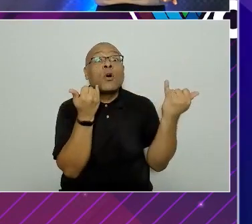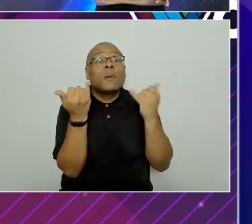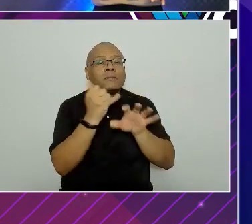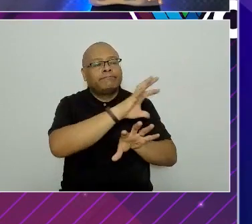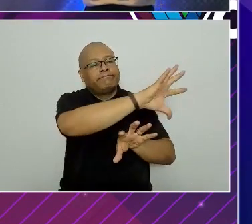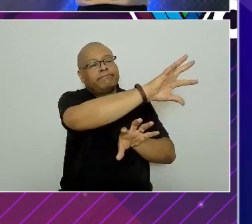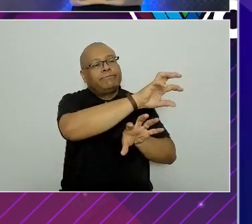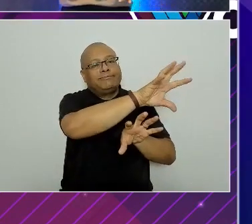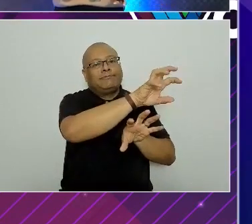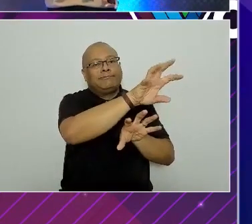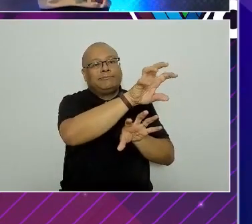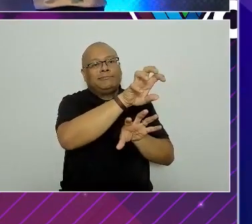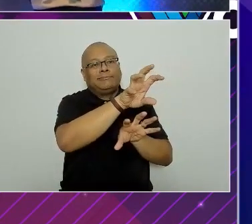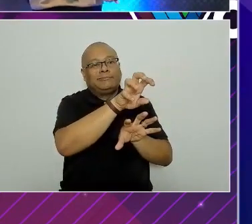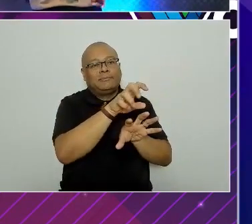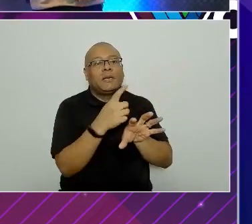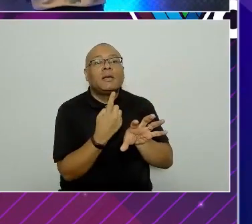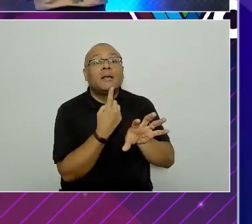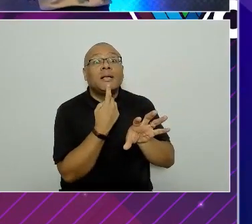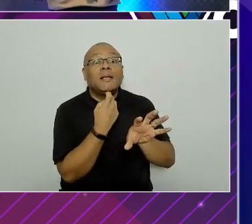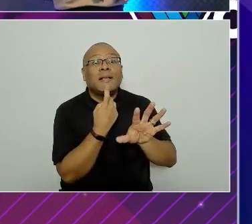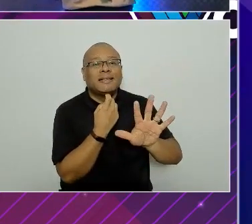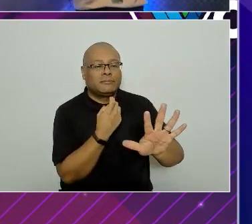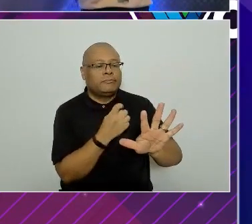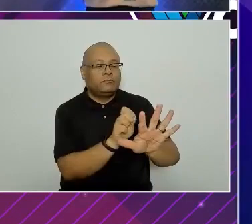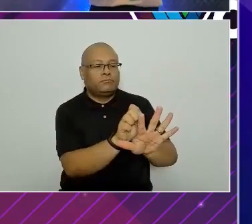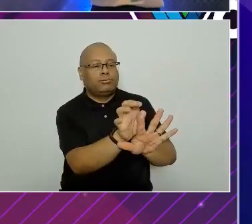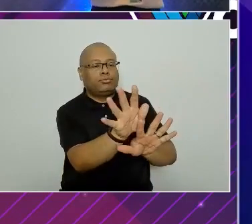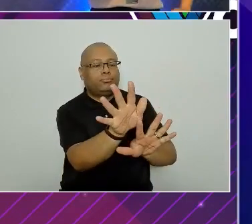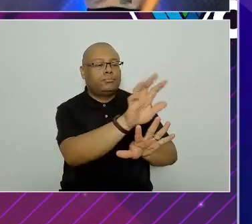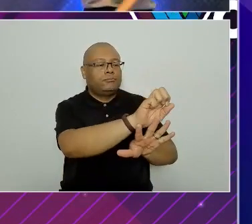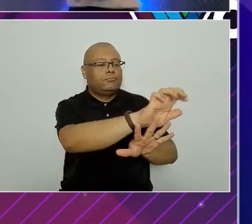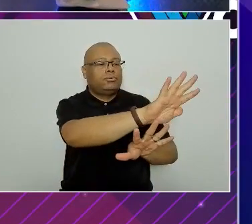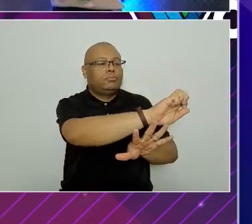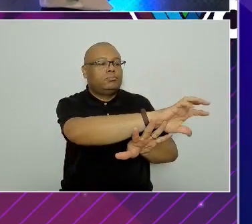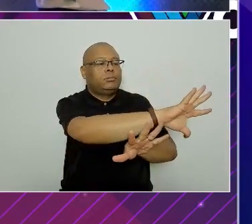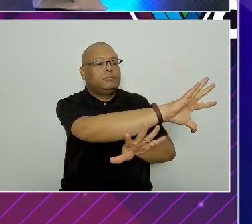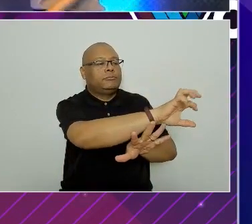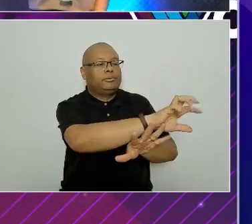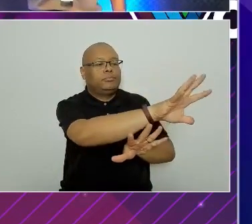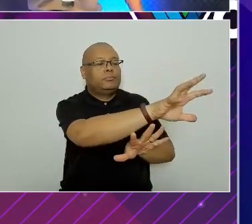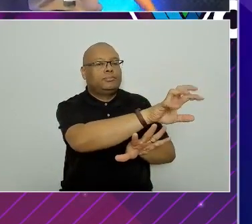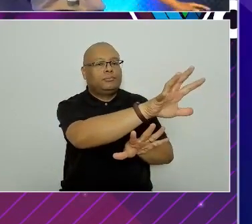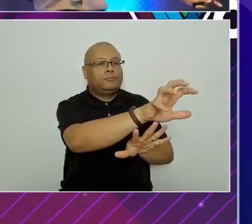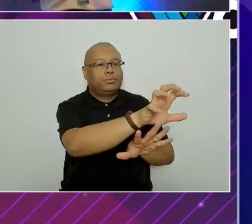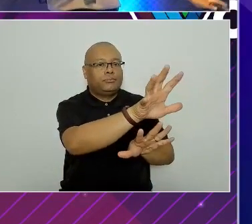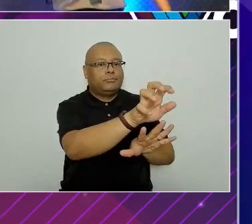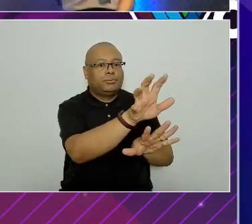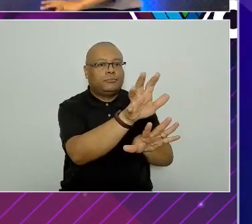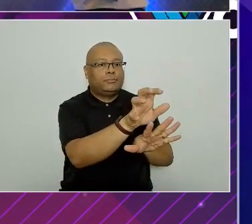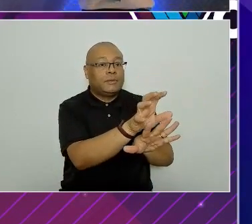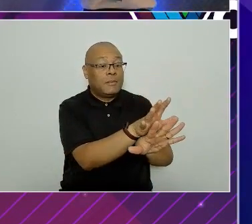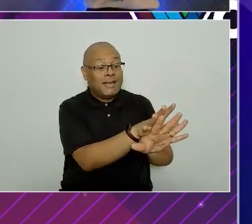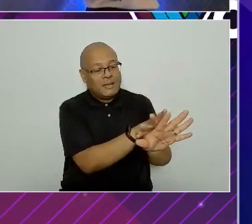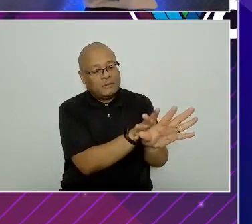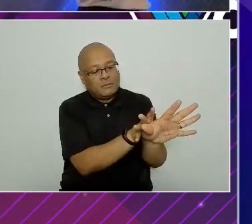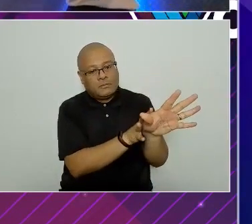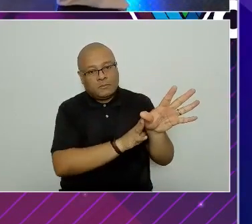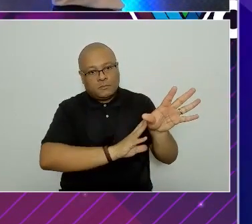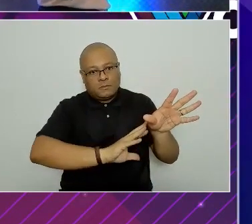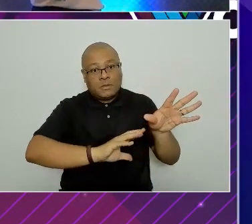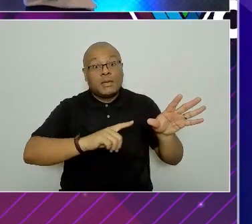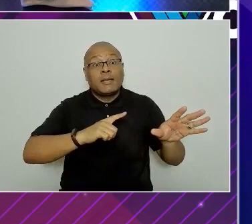Através aqui da rede de um neurônio, um impulso nervoso, né? Ao longo desse neurônio, nós temos um sentido